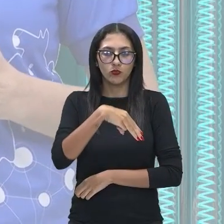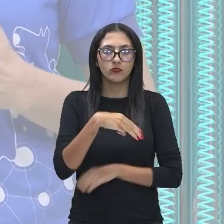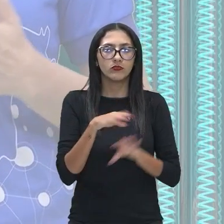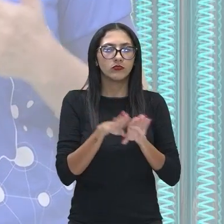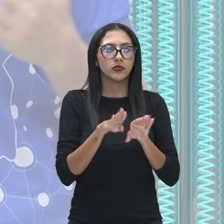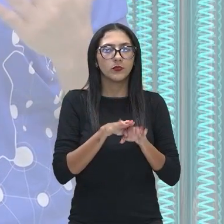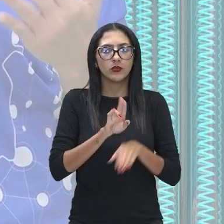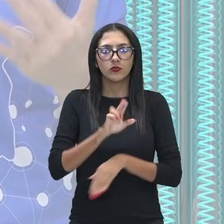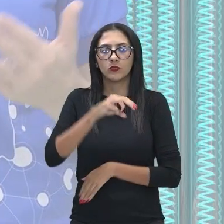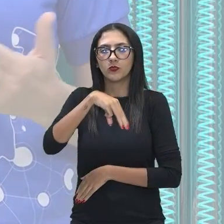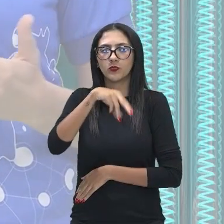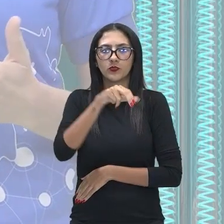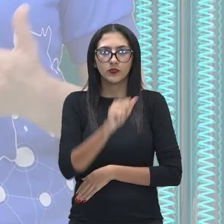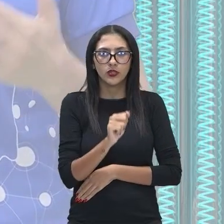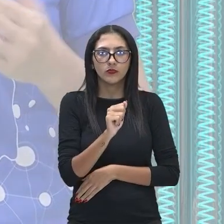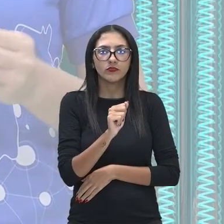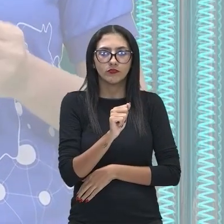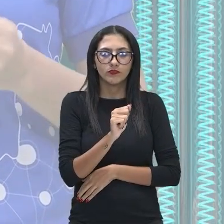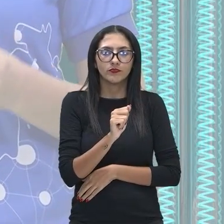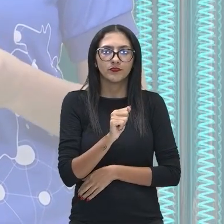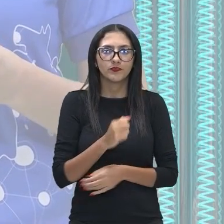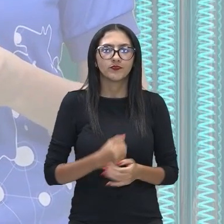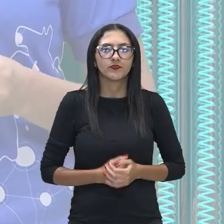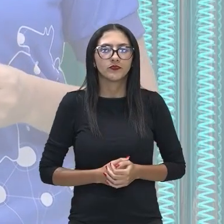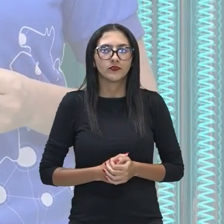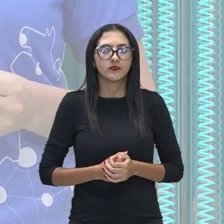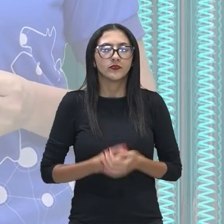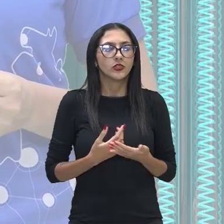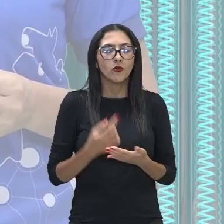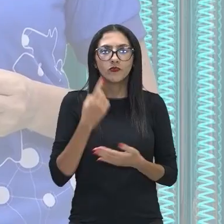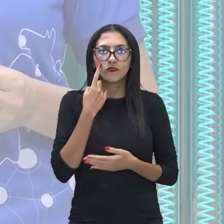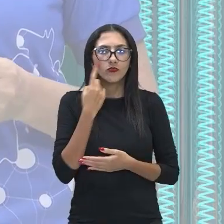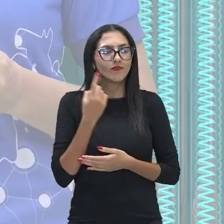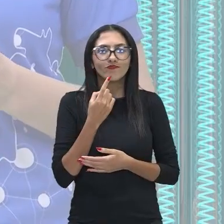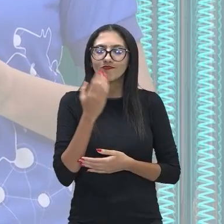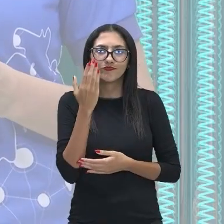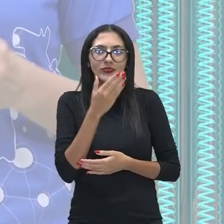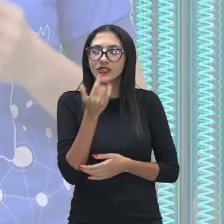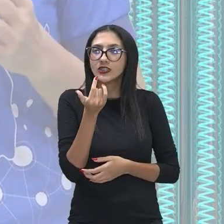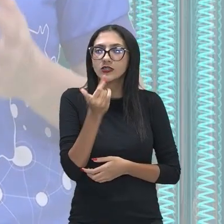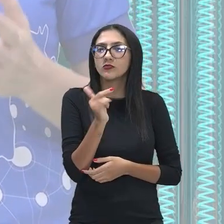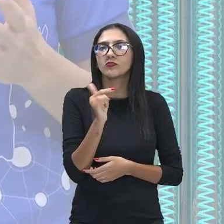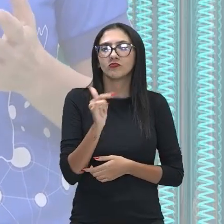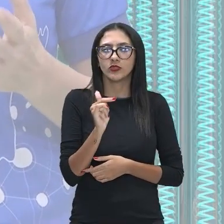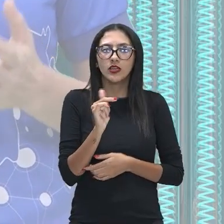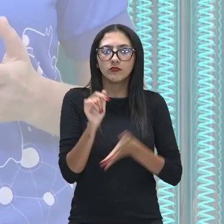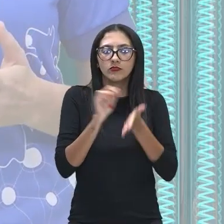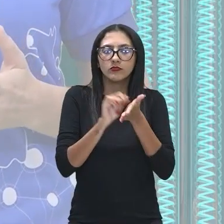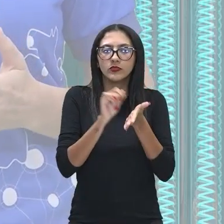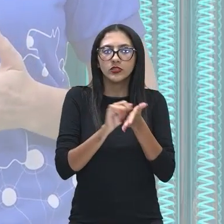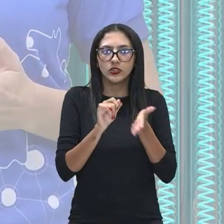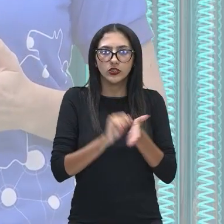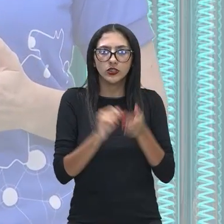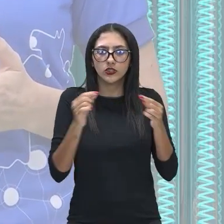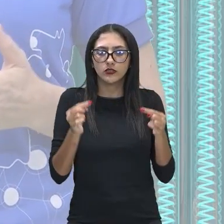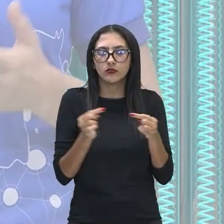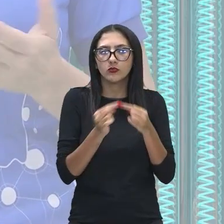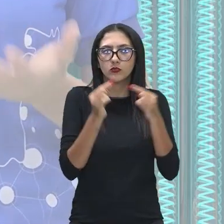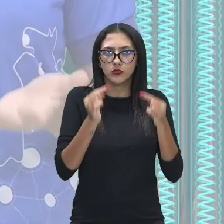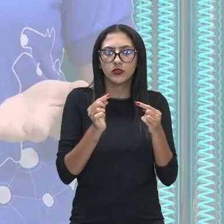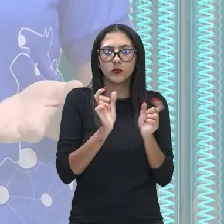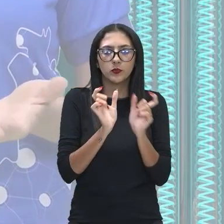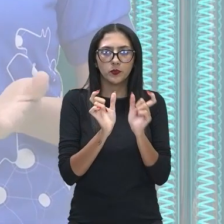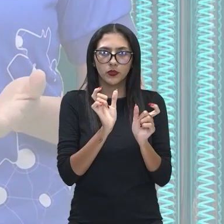substantivos. Então, você não vai ver, né, a utilização destas palavras com os uncountable